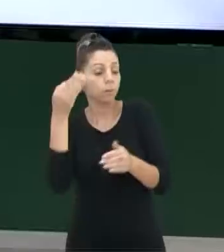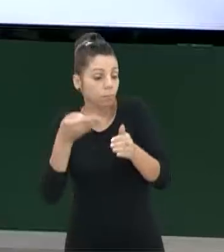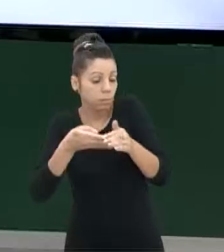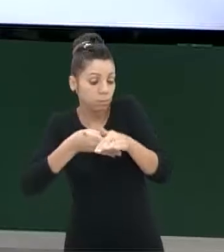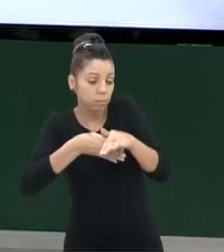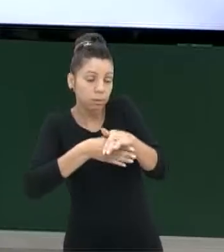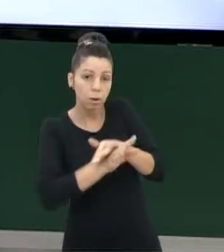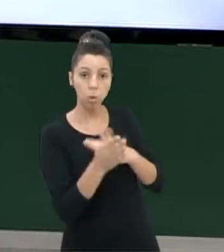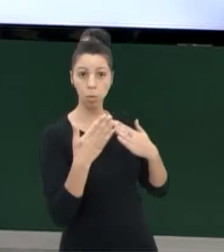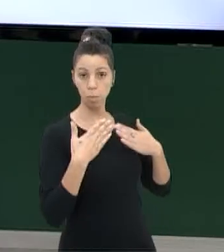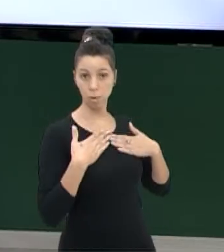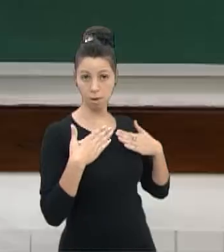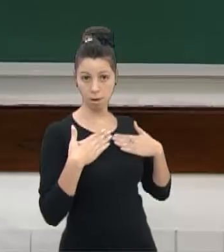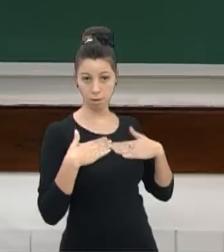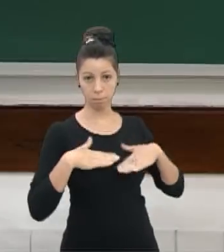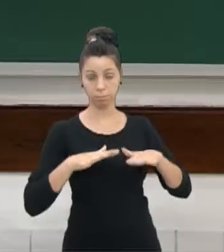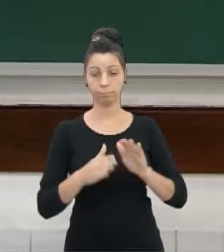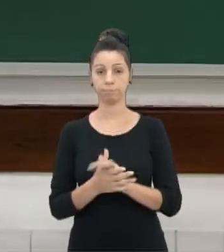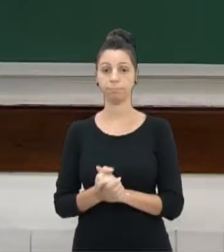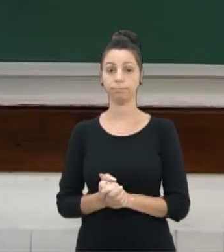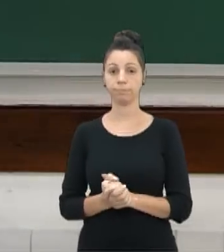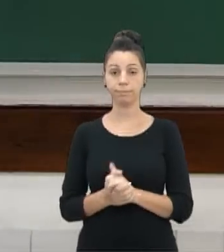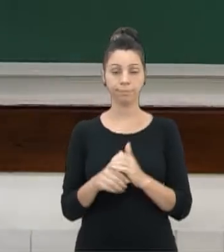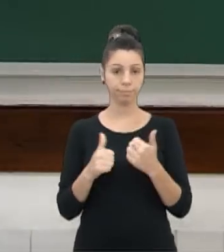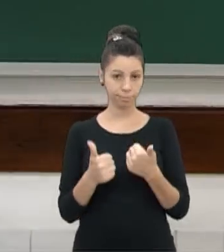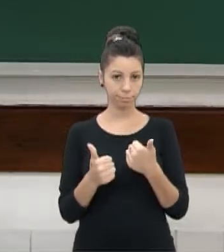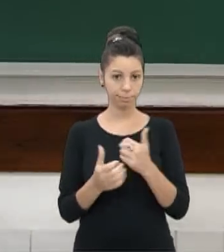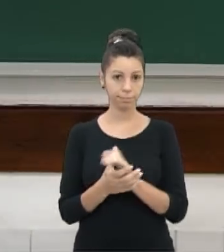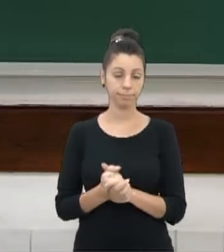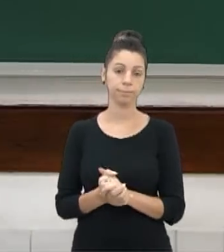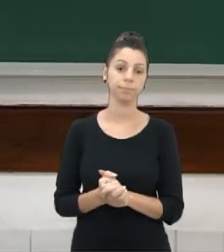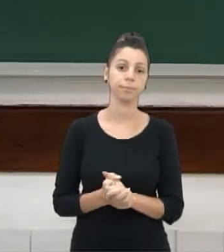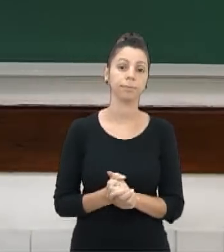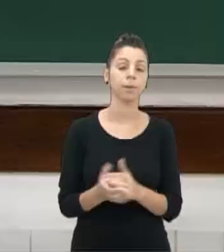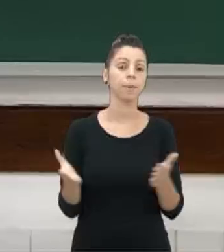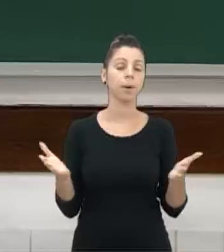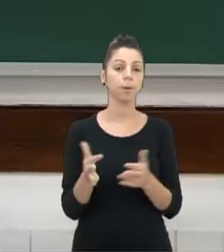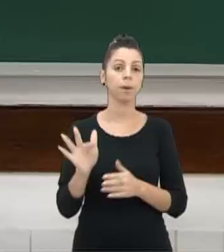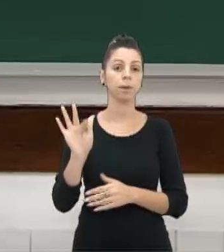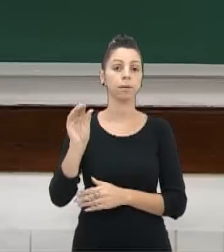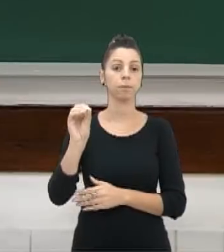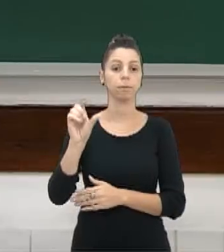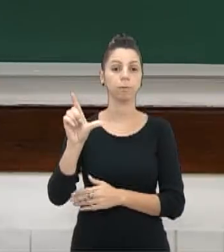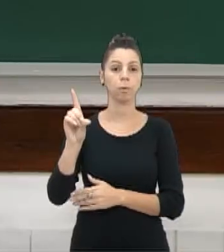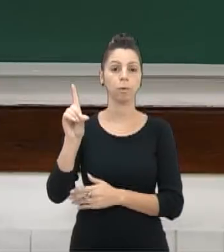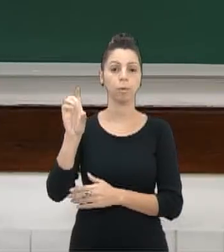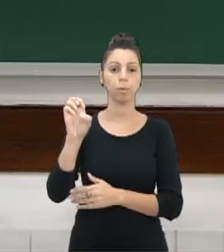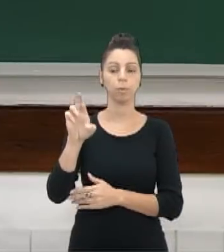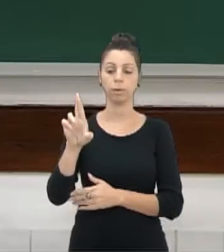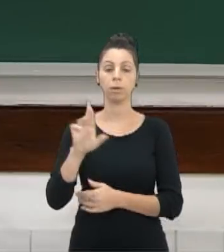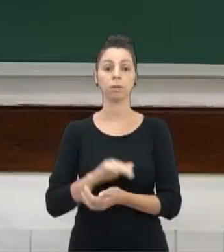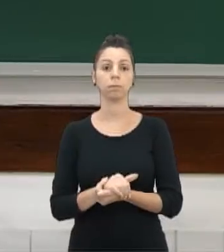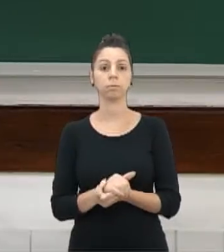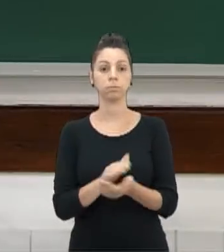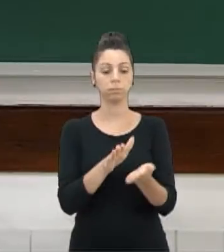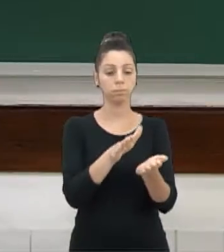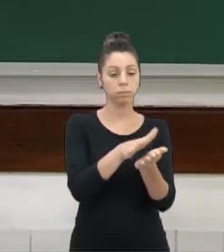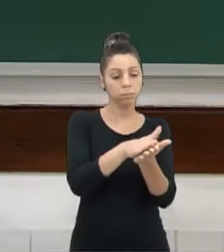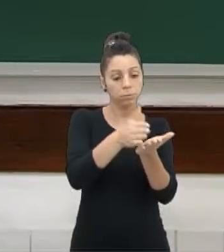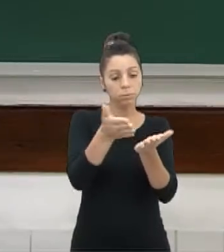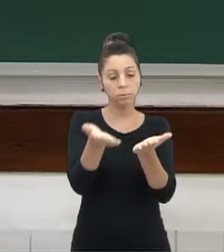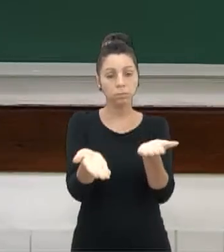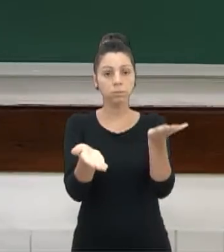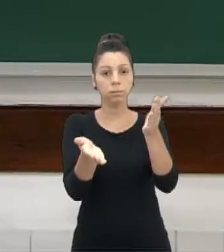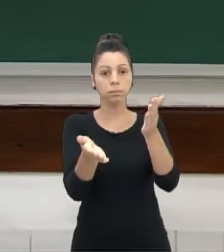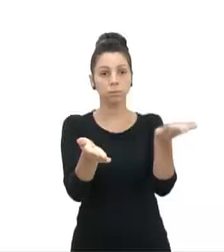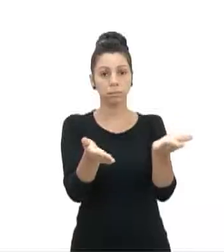calma, bem bacana. Ok? Vamos lá, vamos falar do folder agora nas dobras, vamos pensar no seu formato, no seu